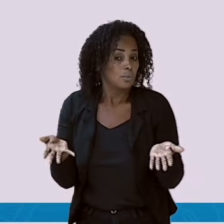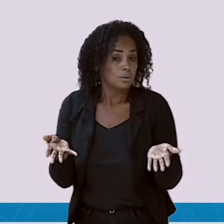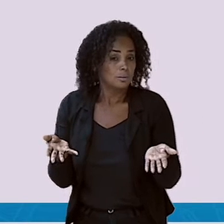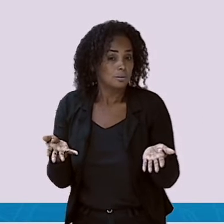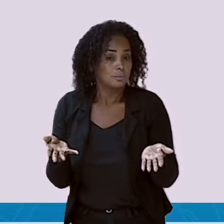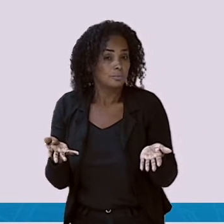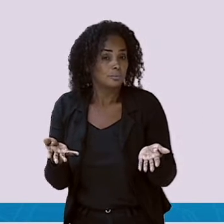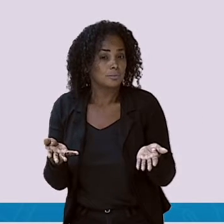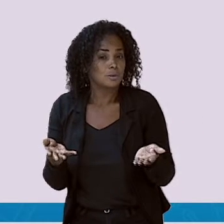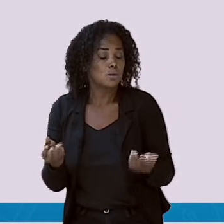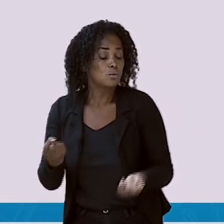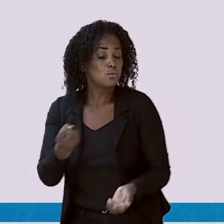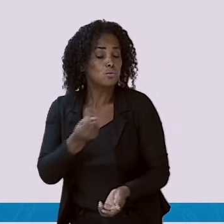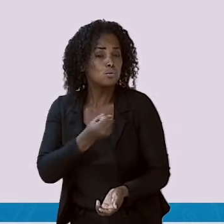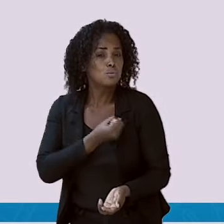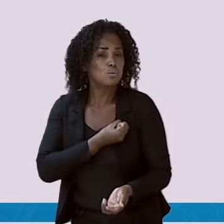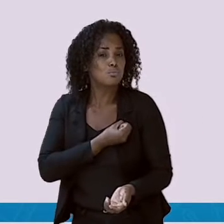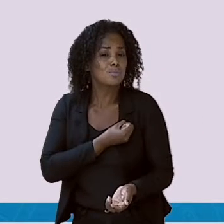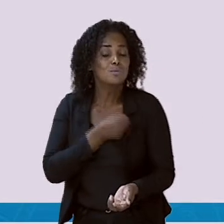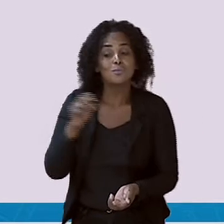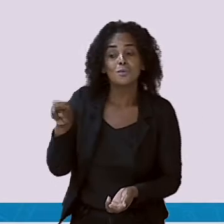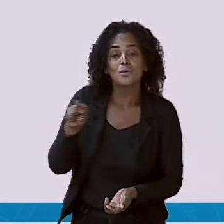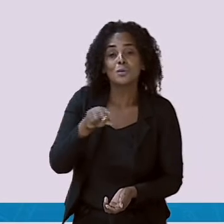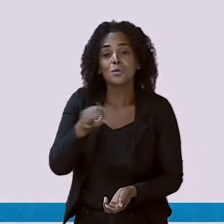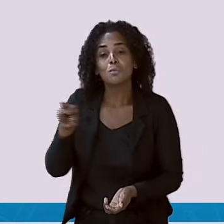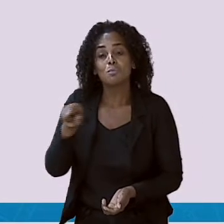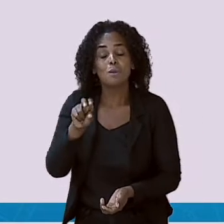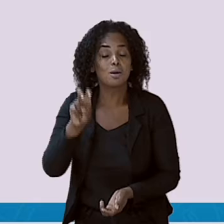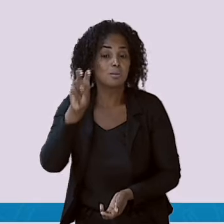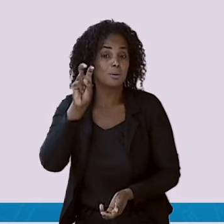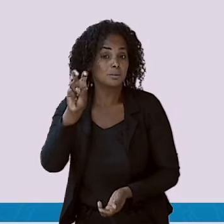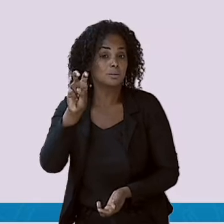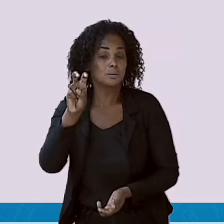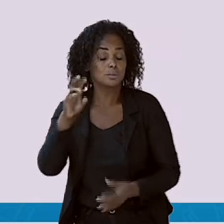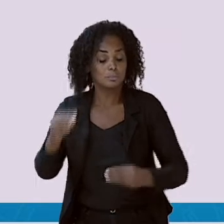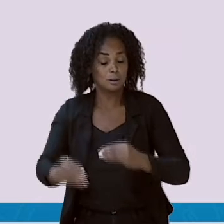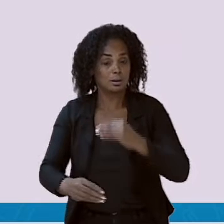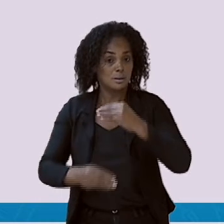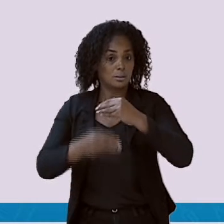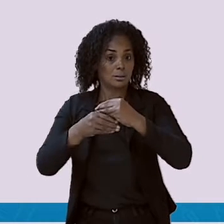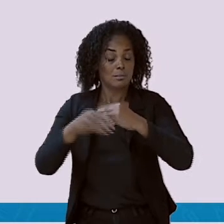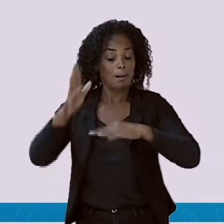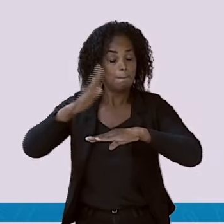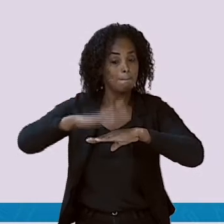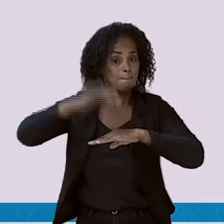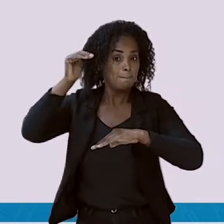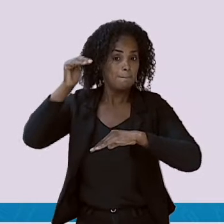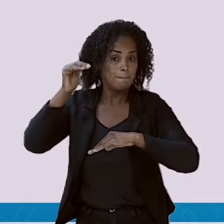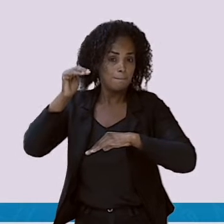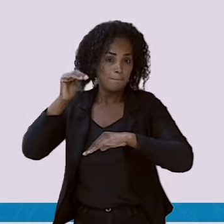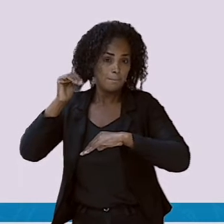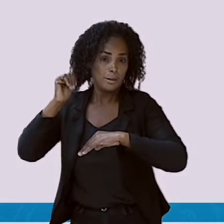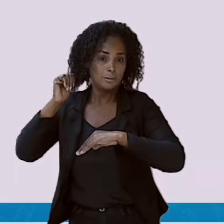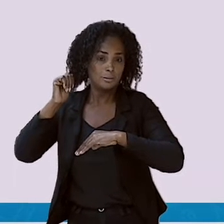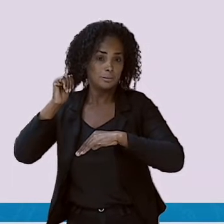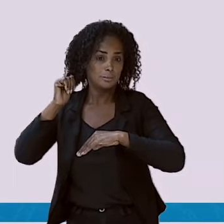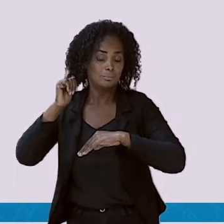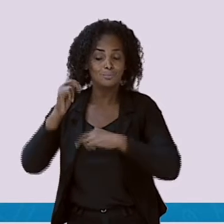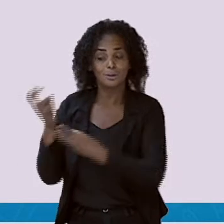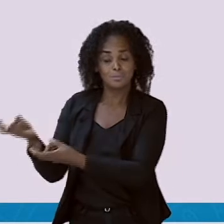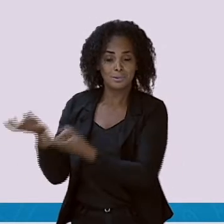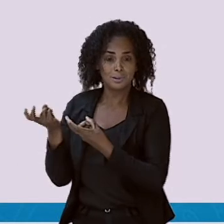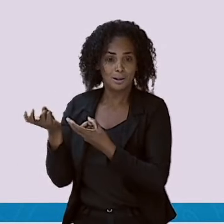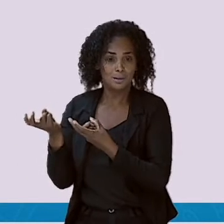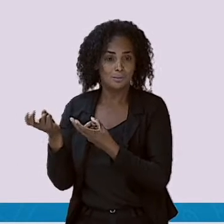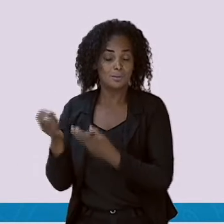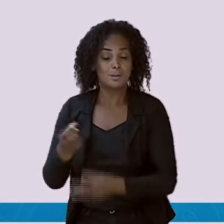Agora, se o número for igual a 5, arredondamos para mais. Visto aqui o